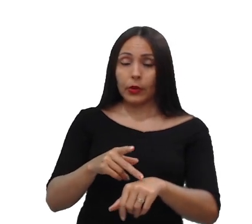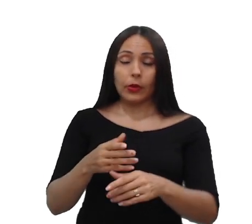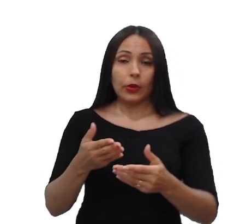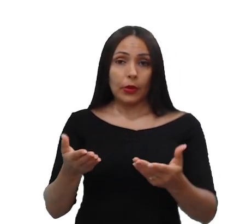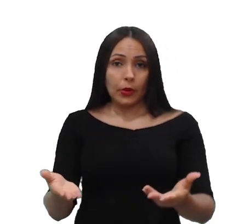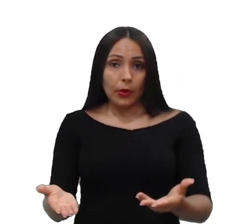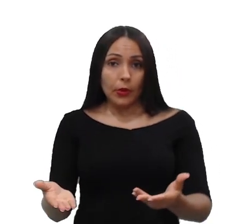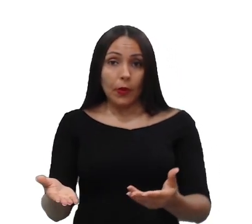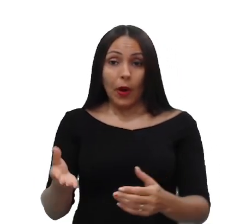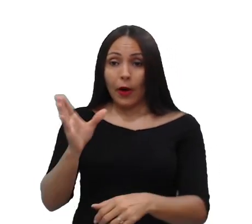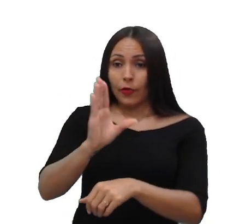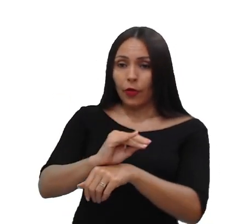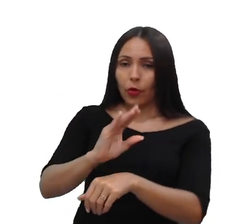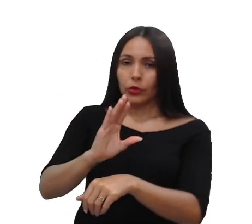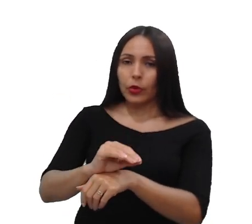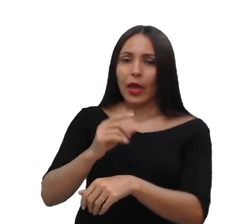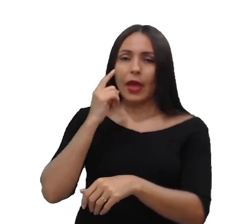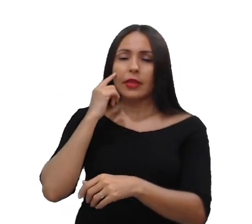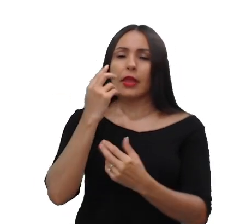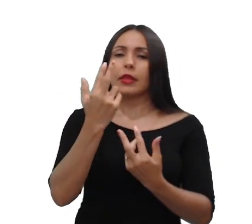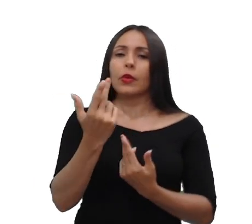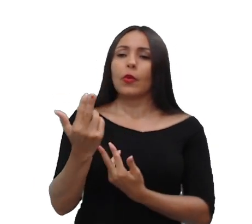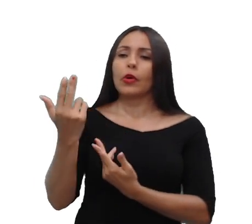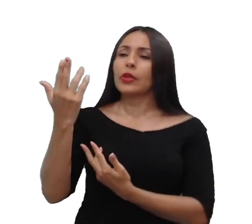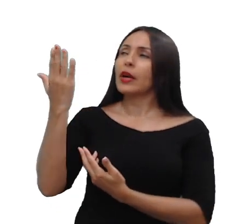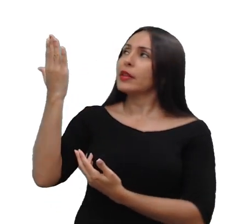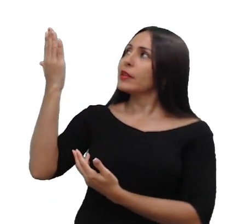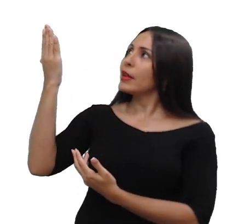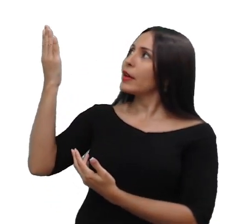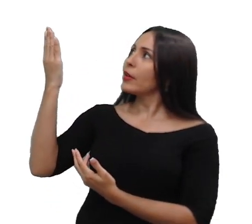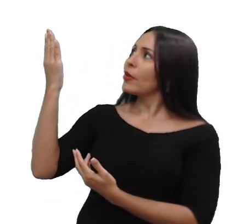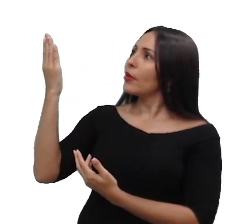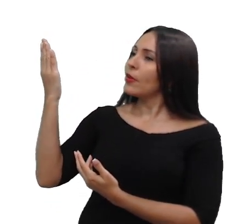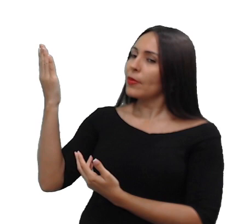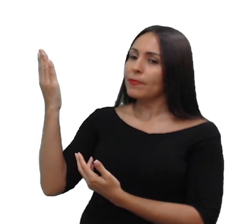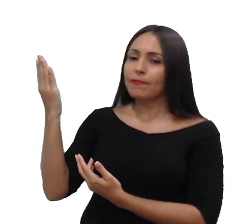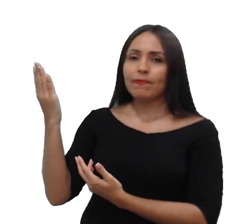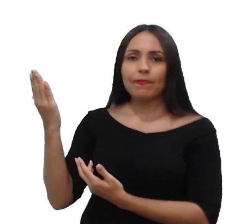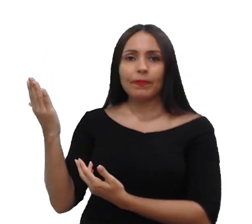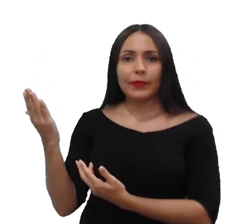uma repetição, uma semelhança das imagens e isso cria